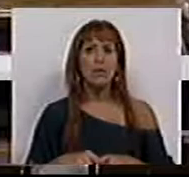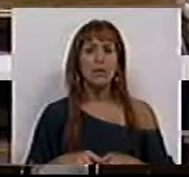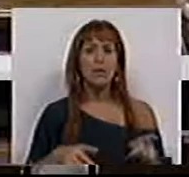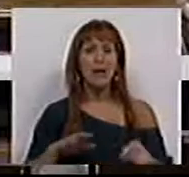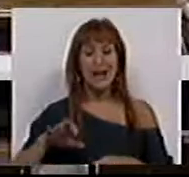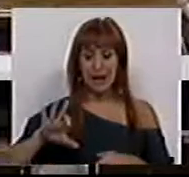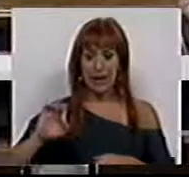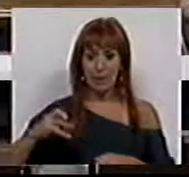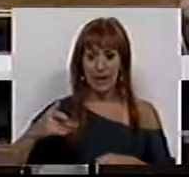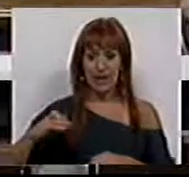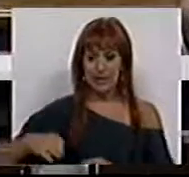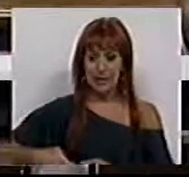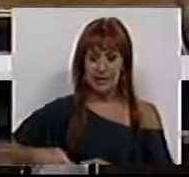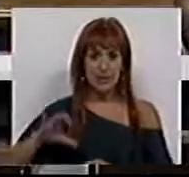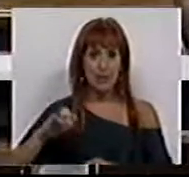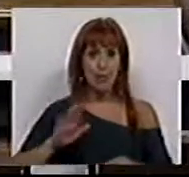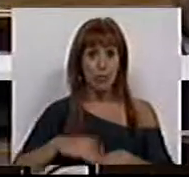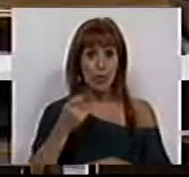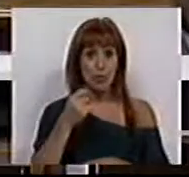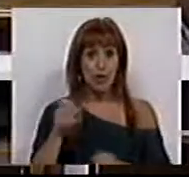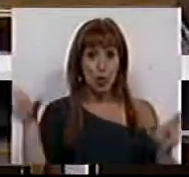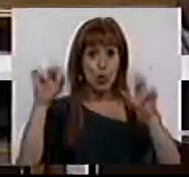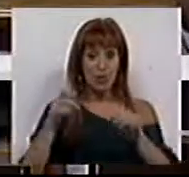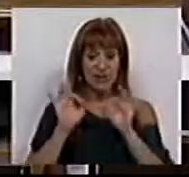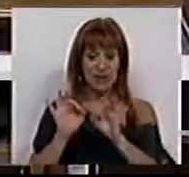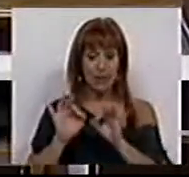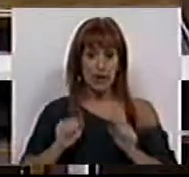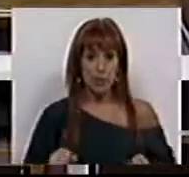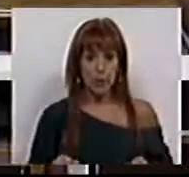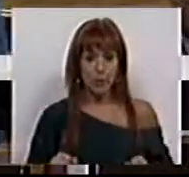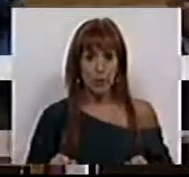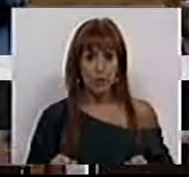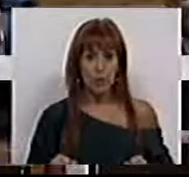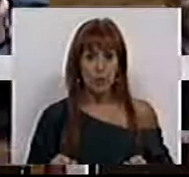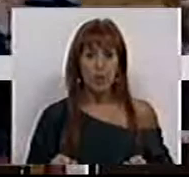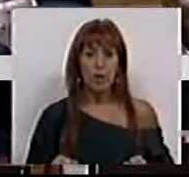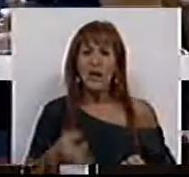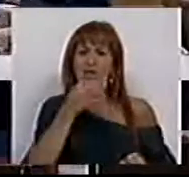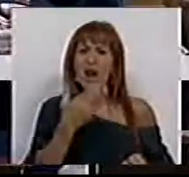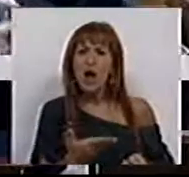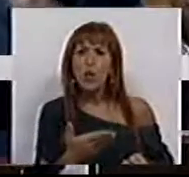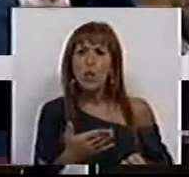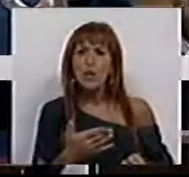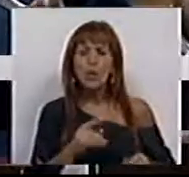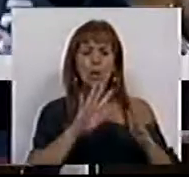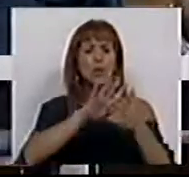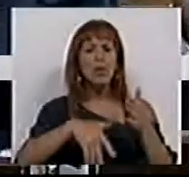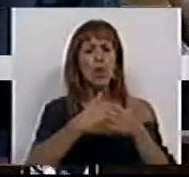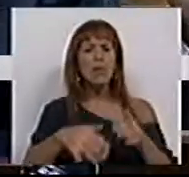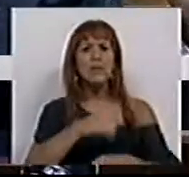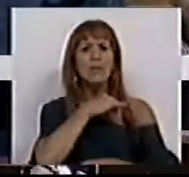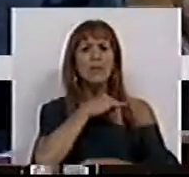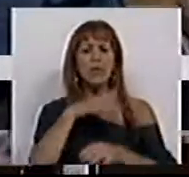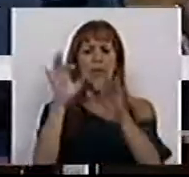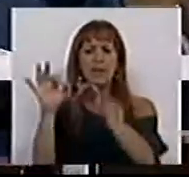C, sobre o preço do novo tratamento. E fala agora num plano que